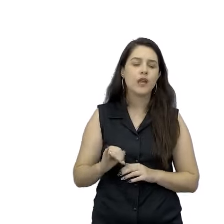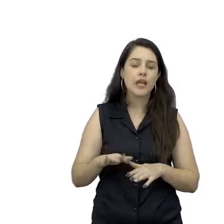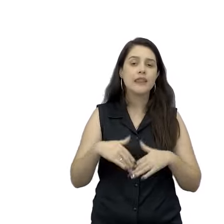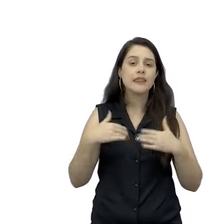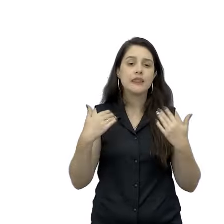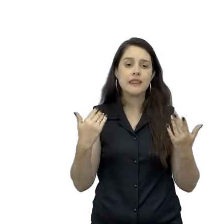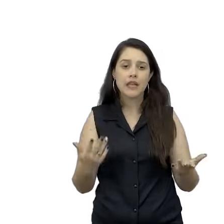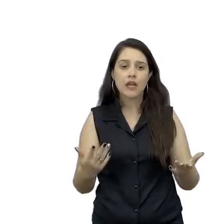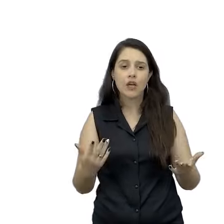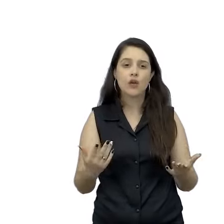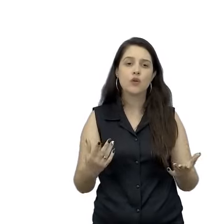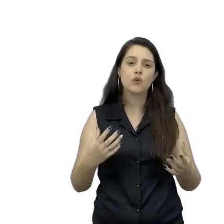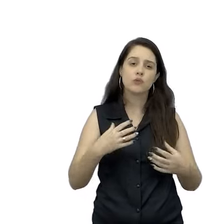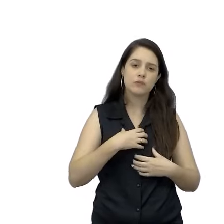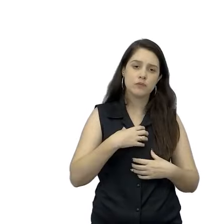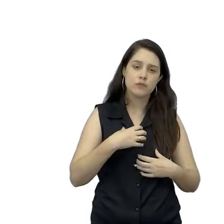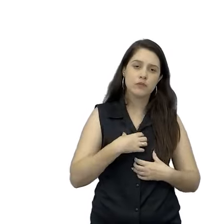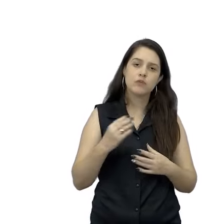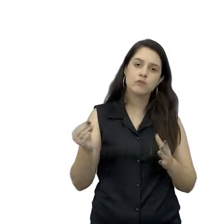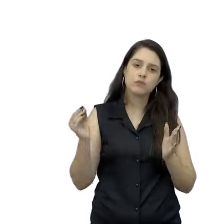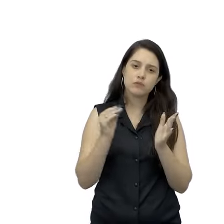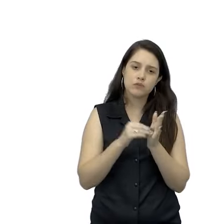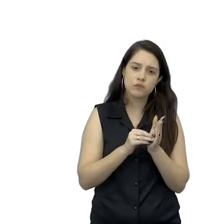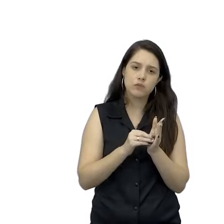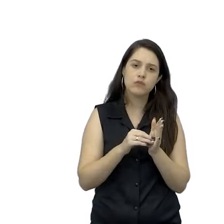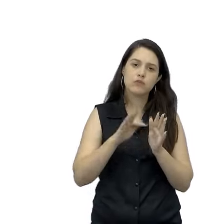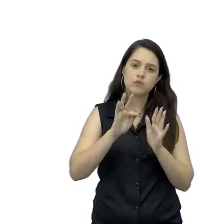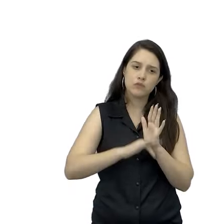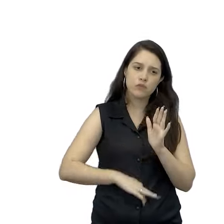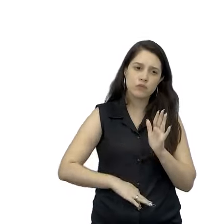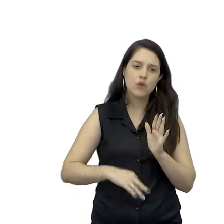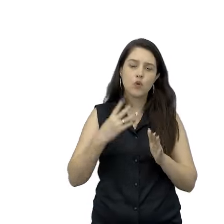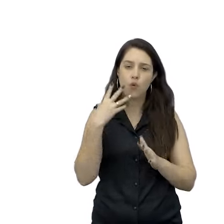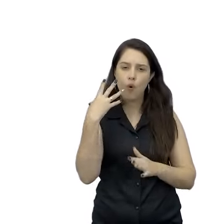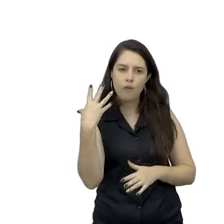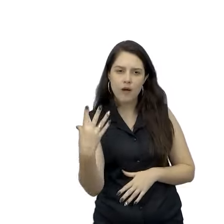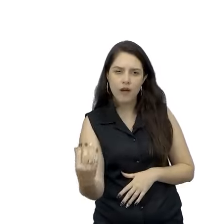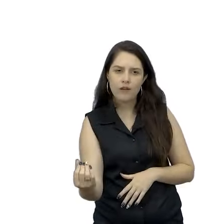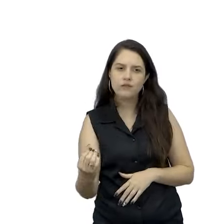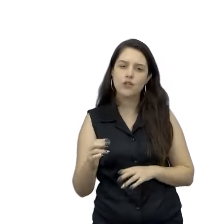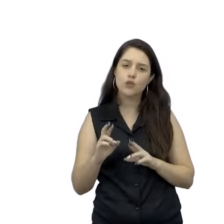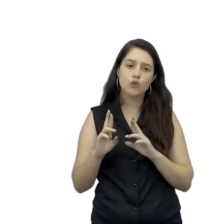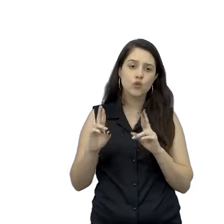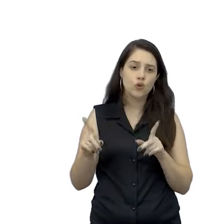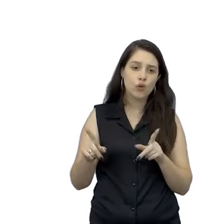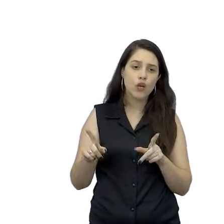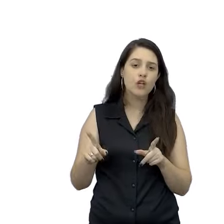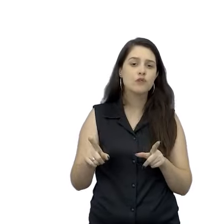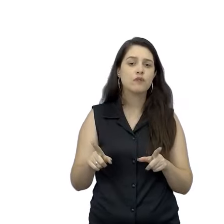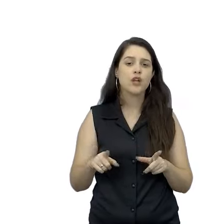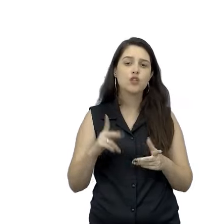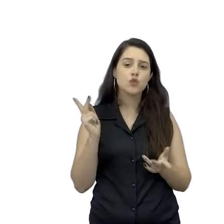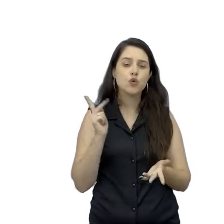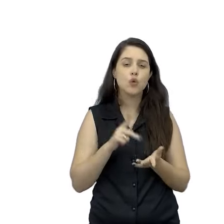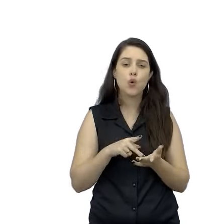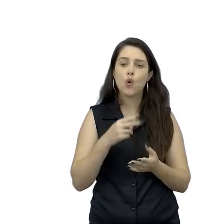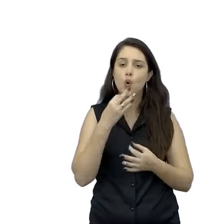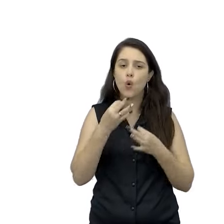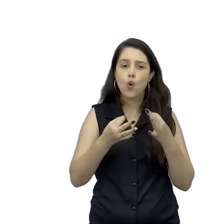Tanto eles conhecer a composição, a estrutura de um texto, um gênero romance, diferente do gênero conto, como também ele